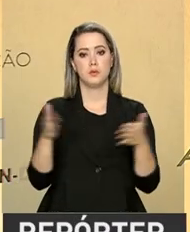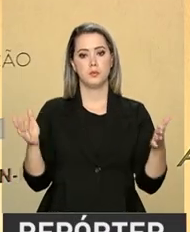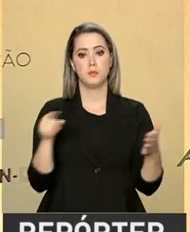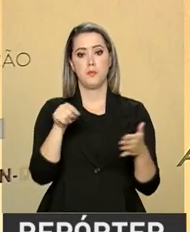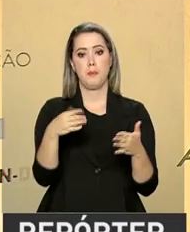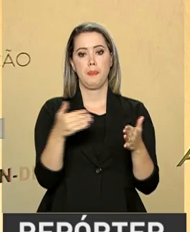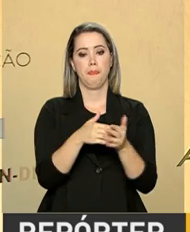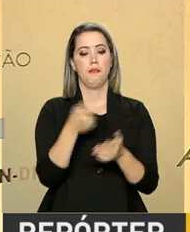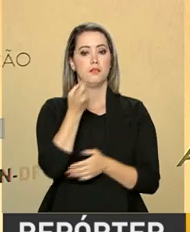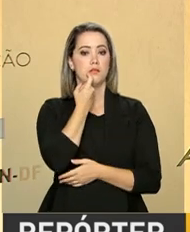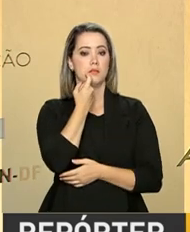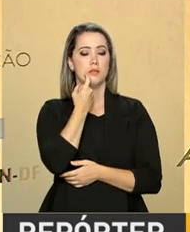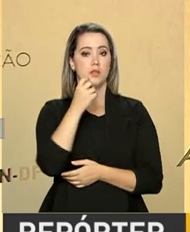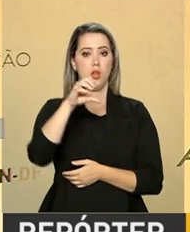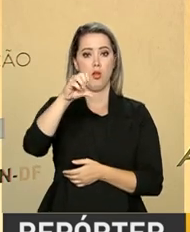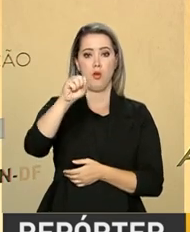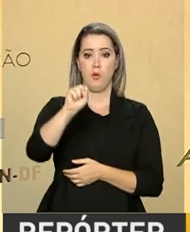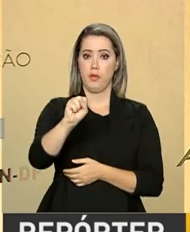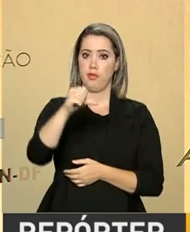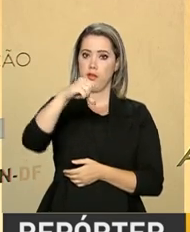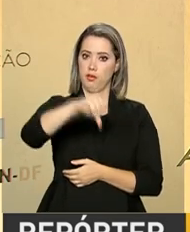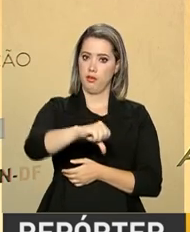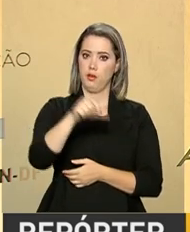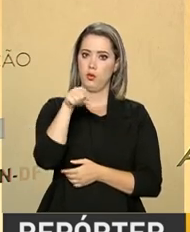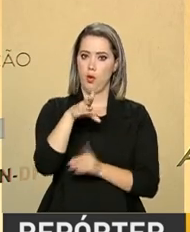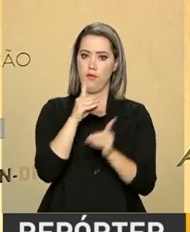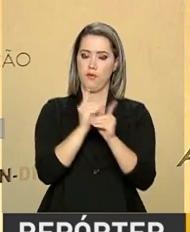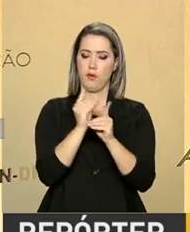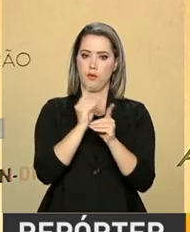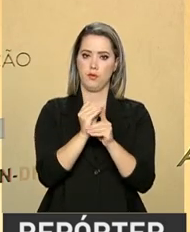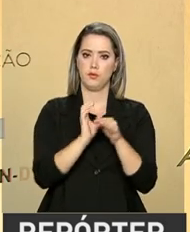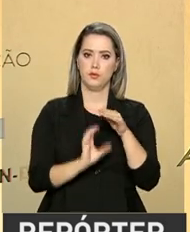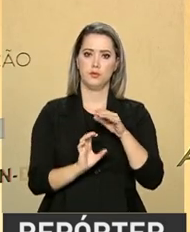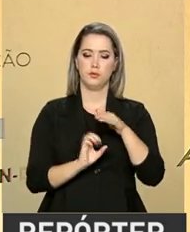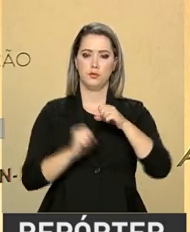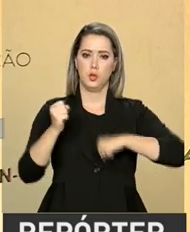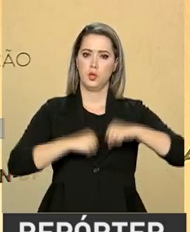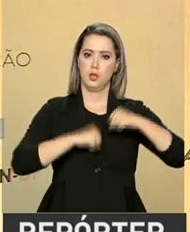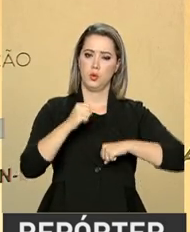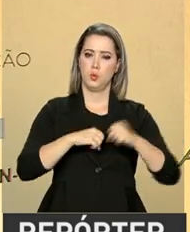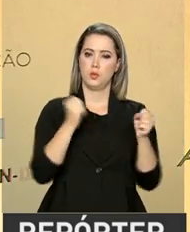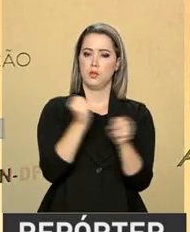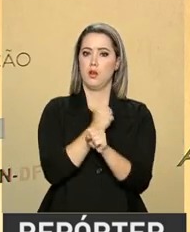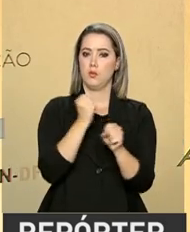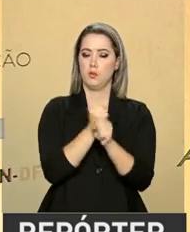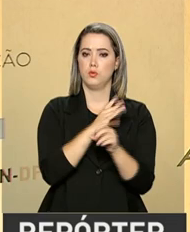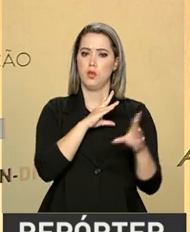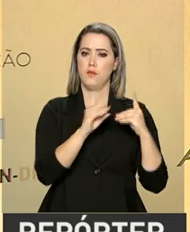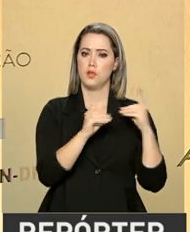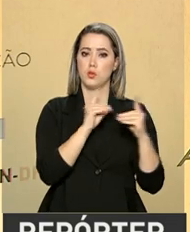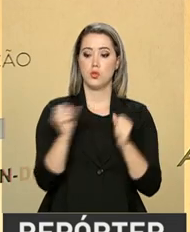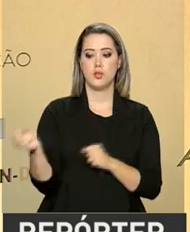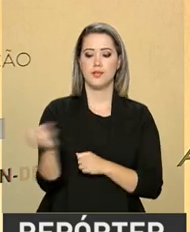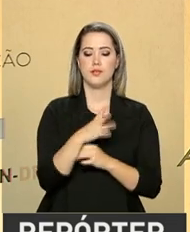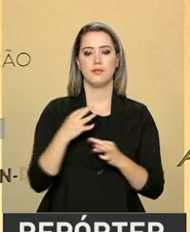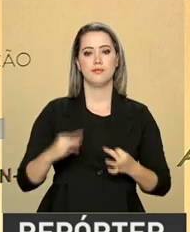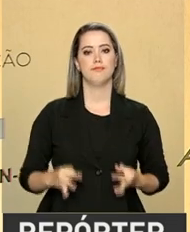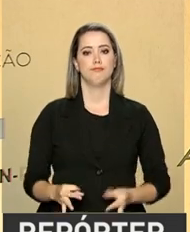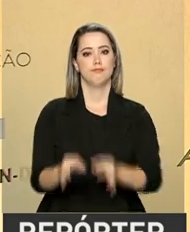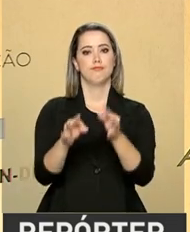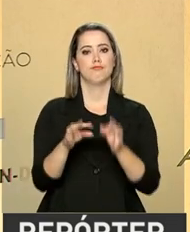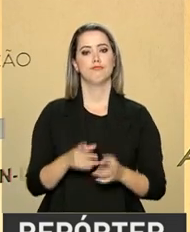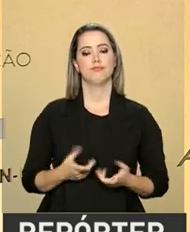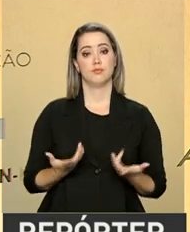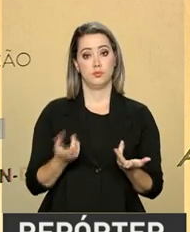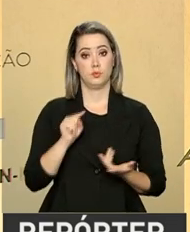sexta-feira, a edição de número 89 do Encontro Nacional da Indústria da Construção vai discutir as inovações tecnológicas